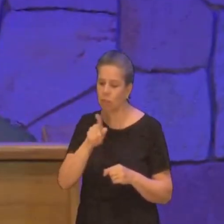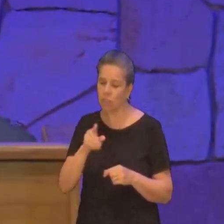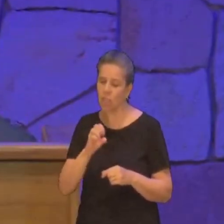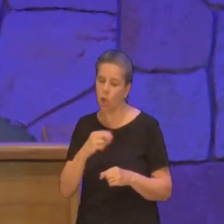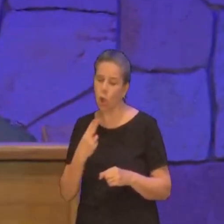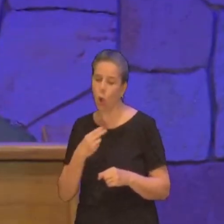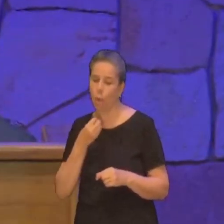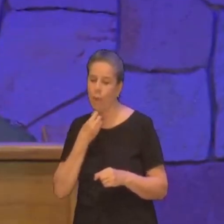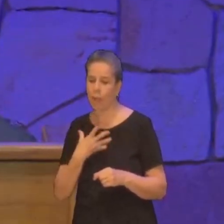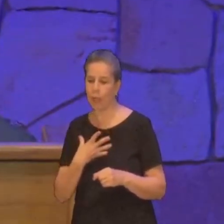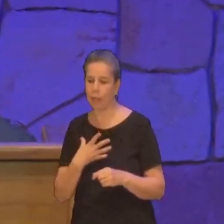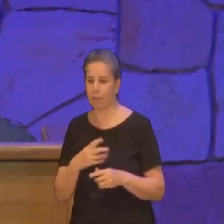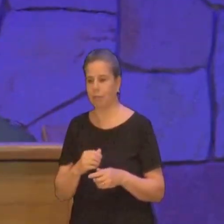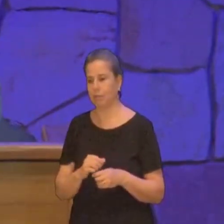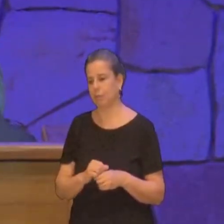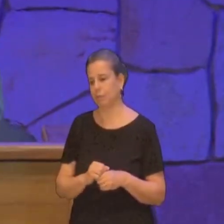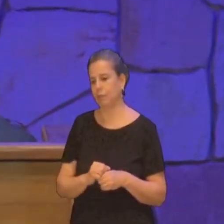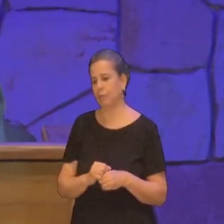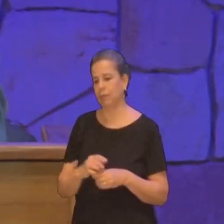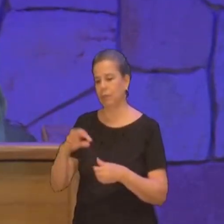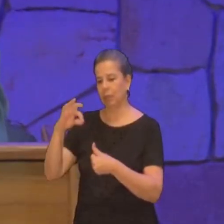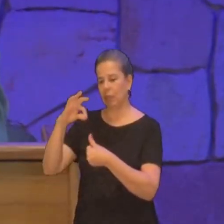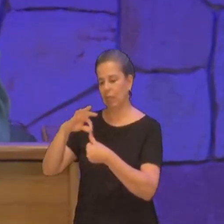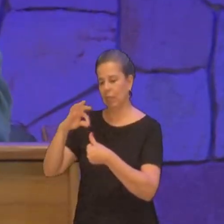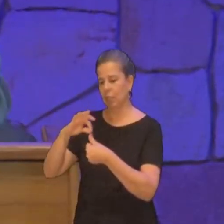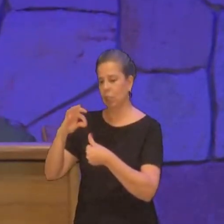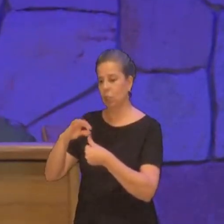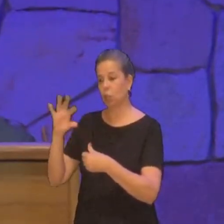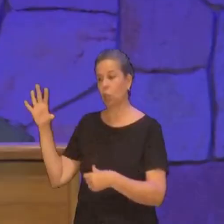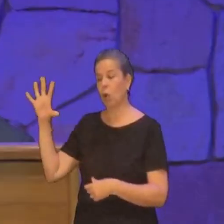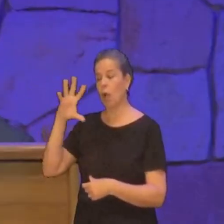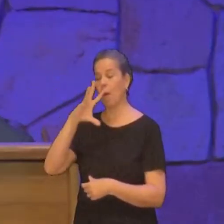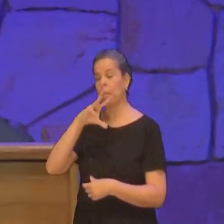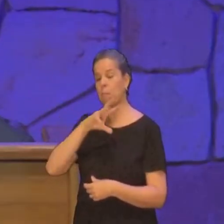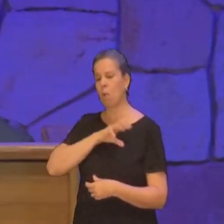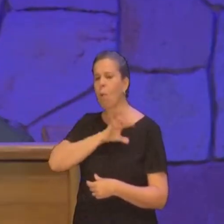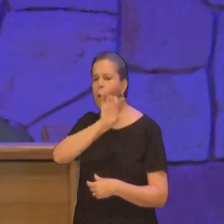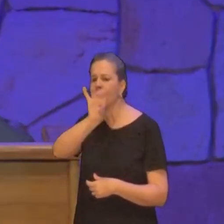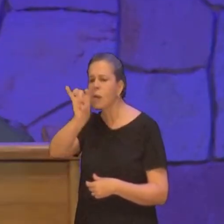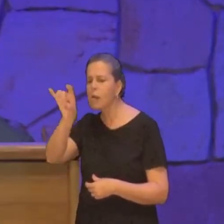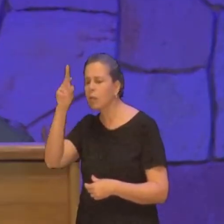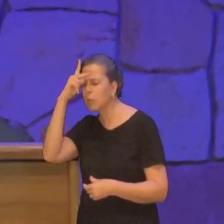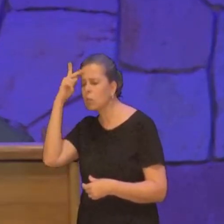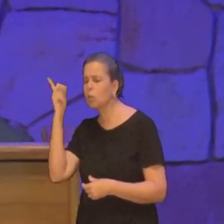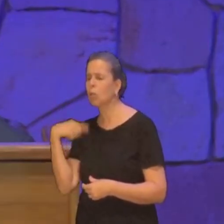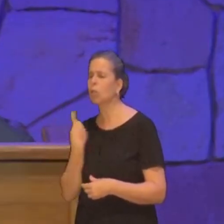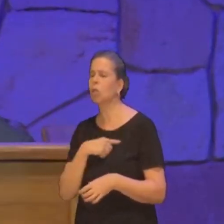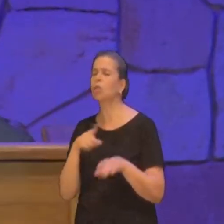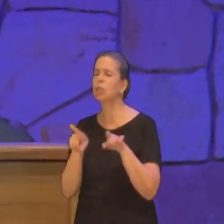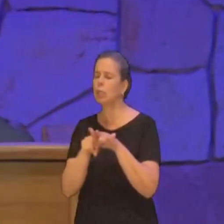bem. A questão é que Cristo nos amou e assim devemos amar os outros.